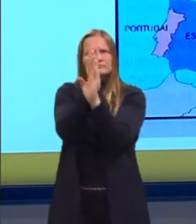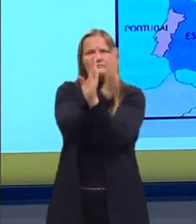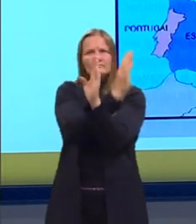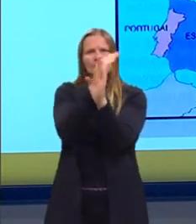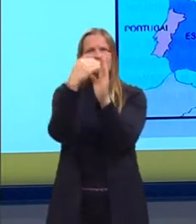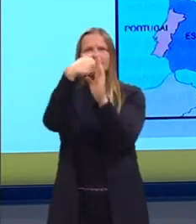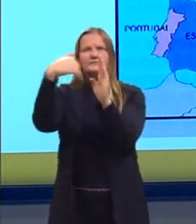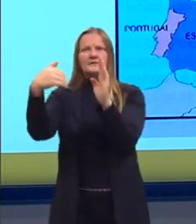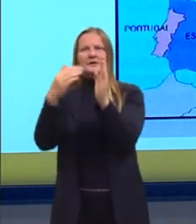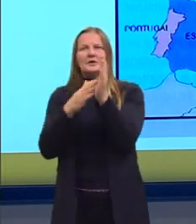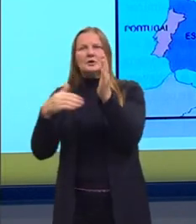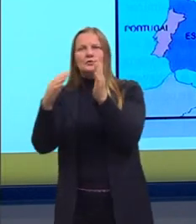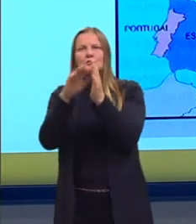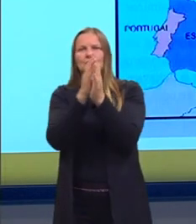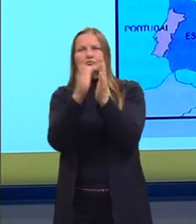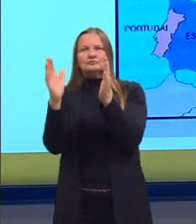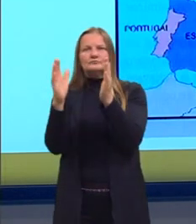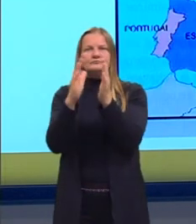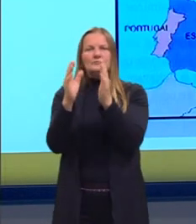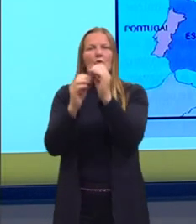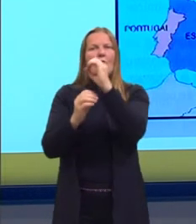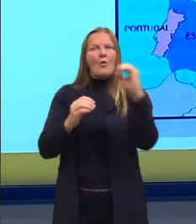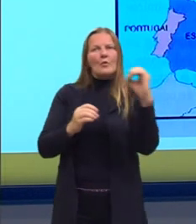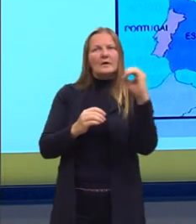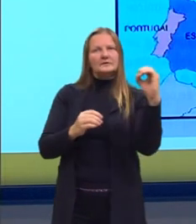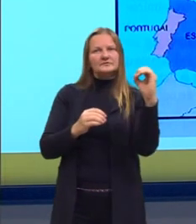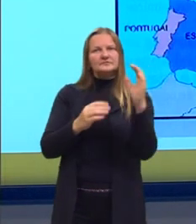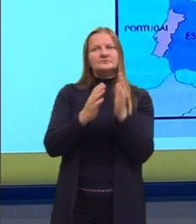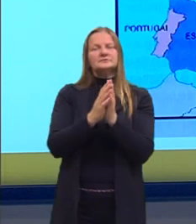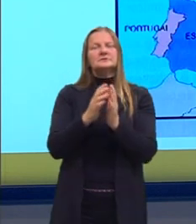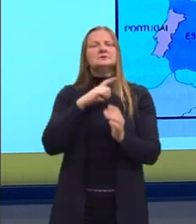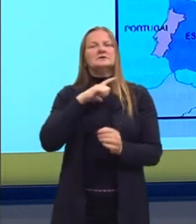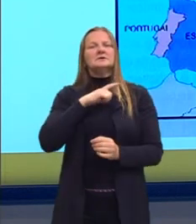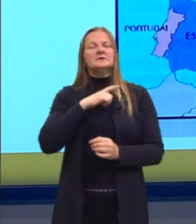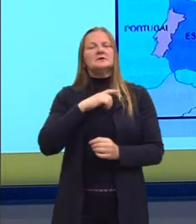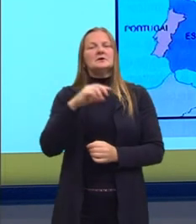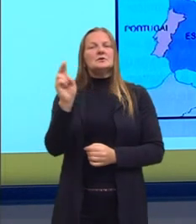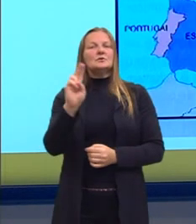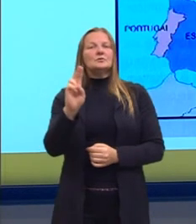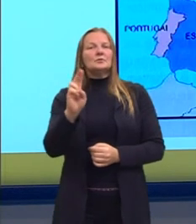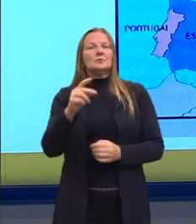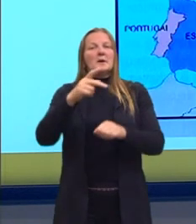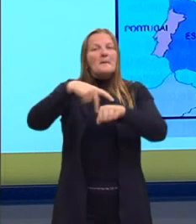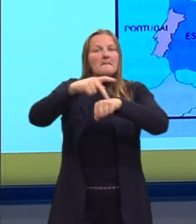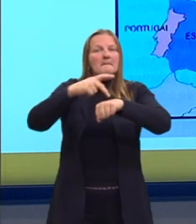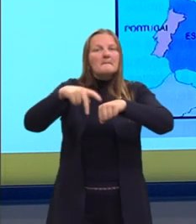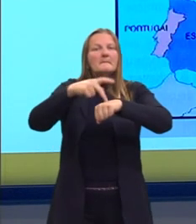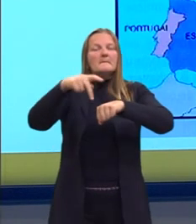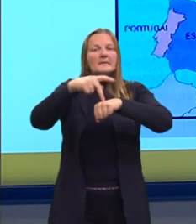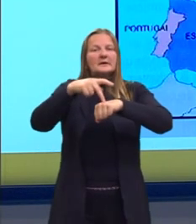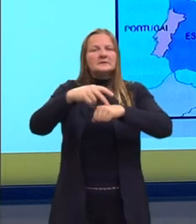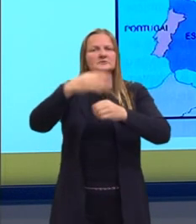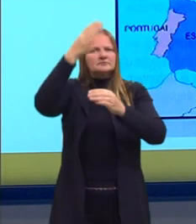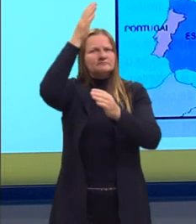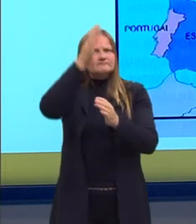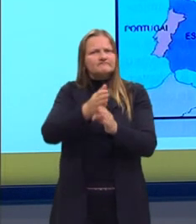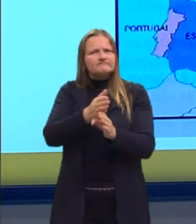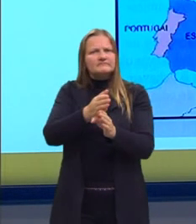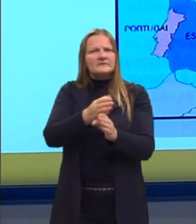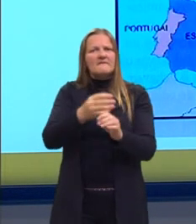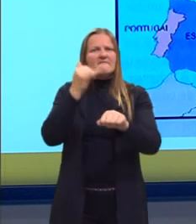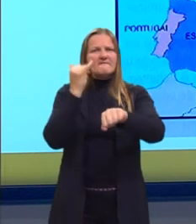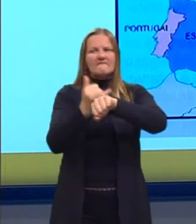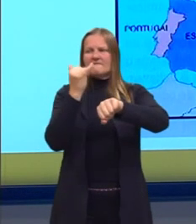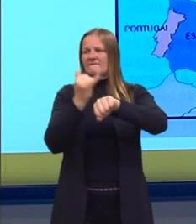fronteira tudo que tá para o lado é e nós temos chamado sair dos países da cortina de Ferro tá a